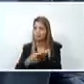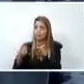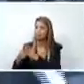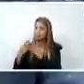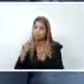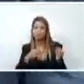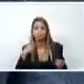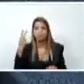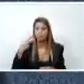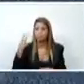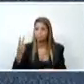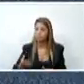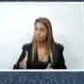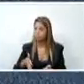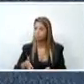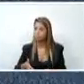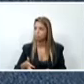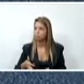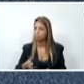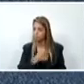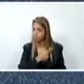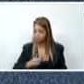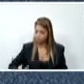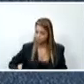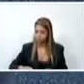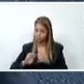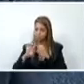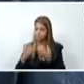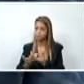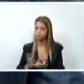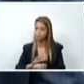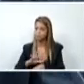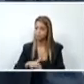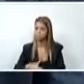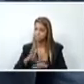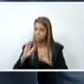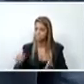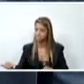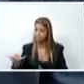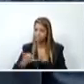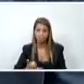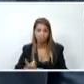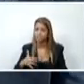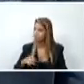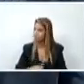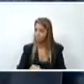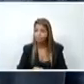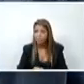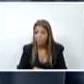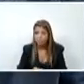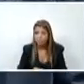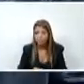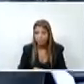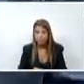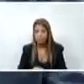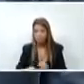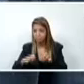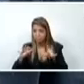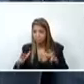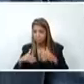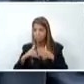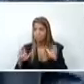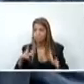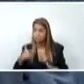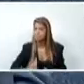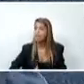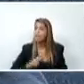vereadores aqui, inclusive o presidente da Comissão de Segurança, já veio me falar que não vai na audiência pública. Nós